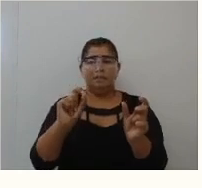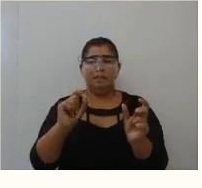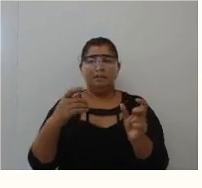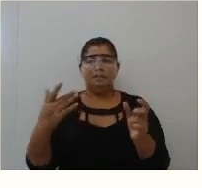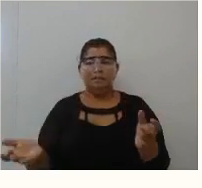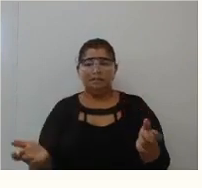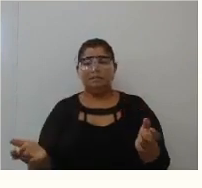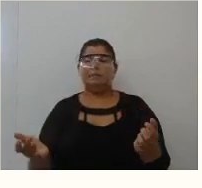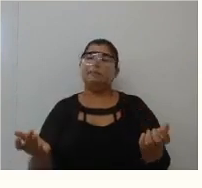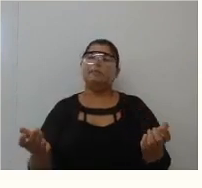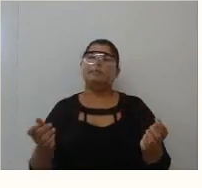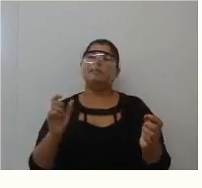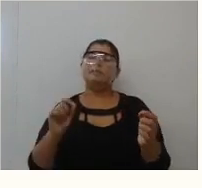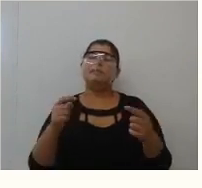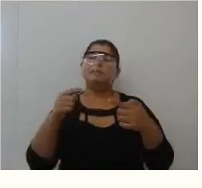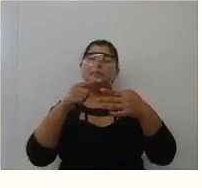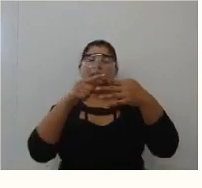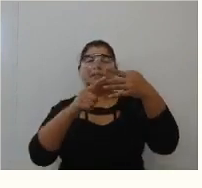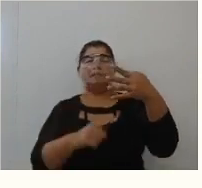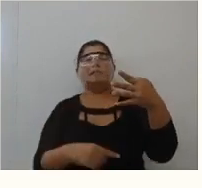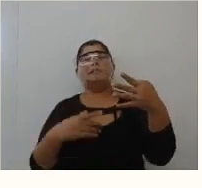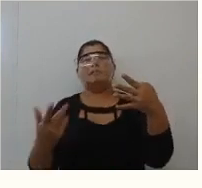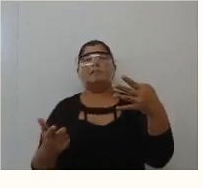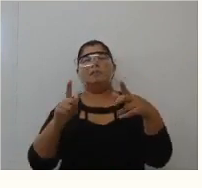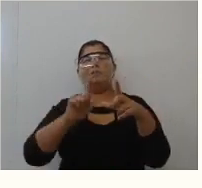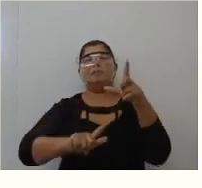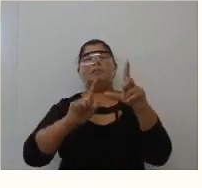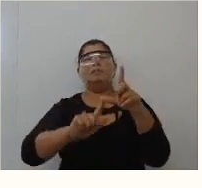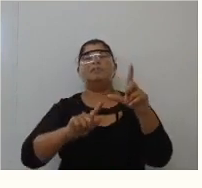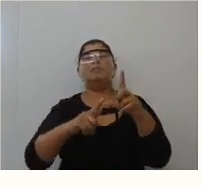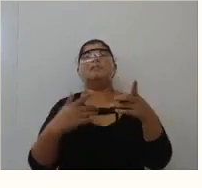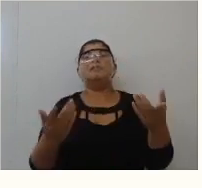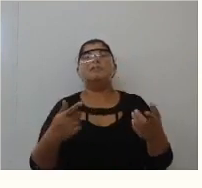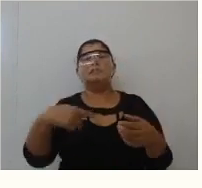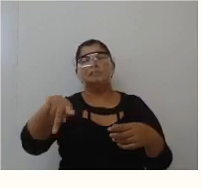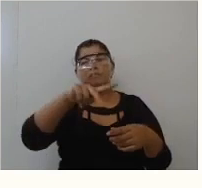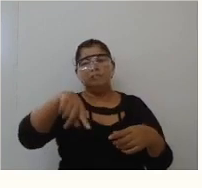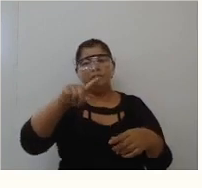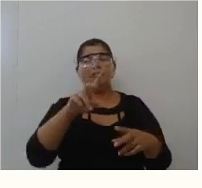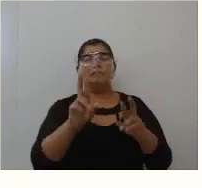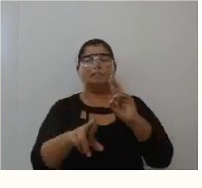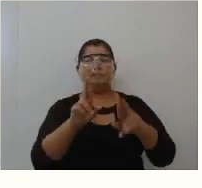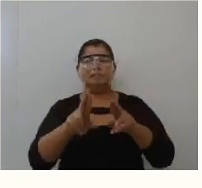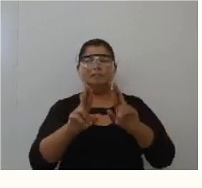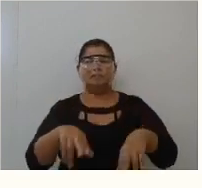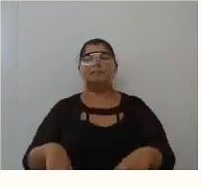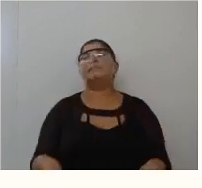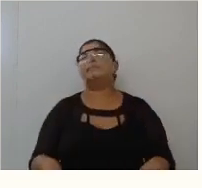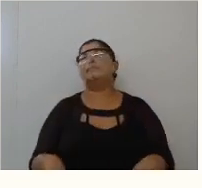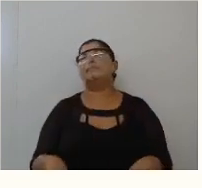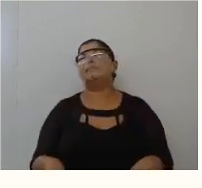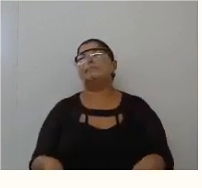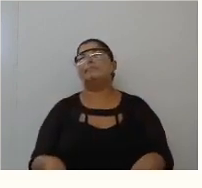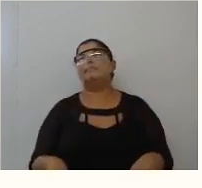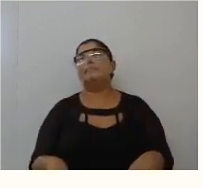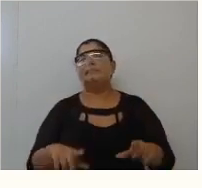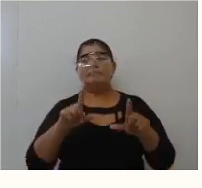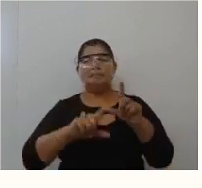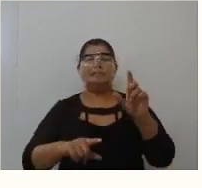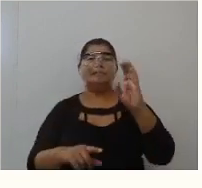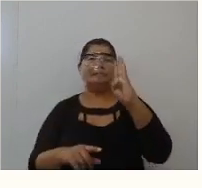Letra, eu quero ouvir vocês responderem daí de casa, vai. Letra B, pessoal, é